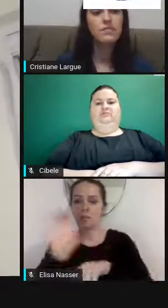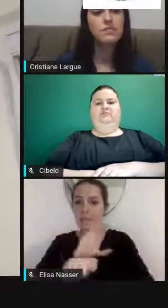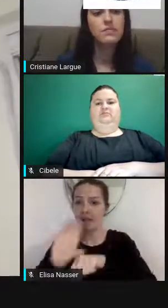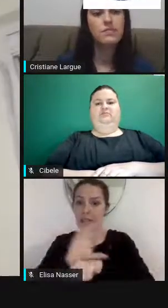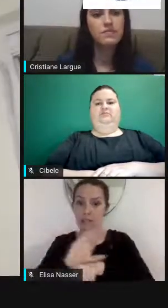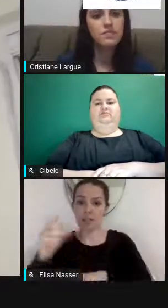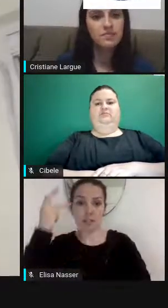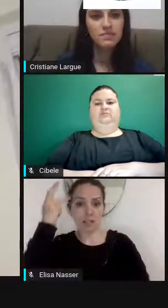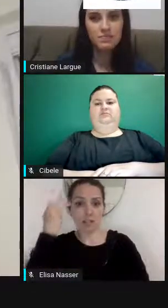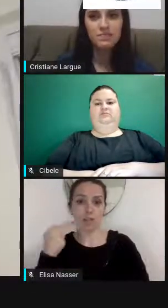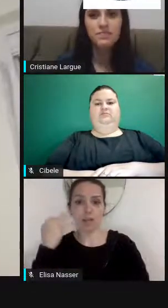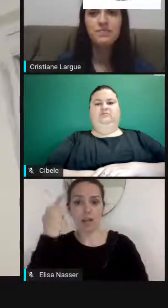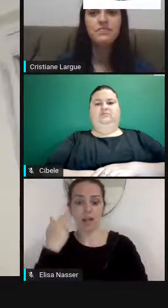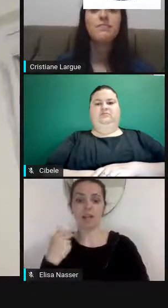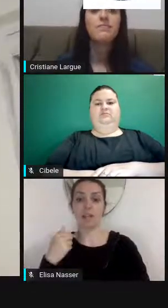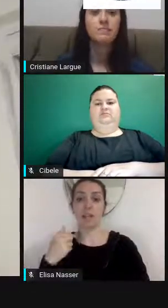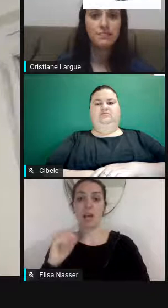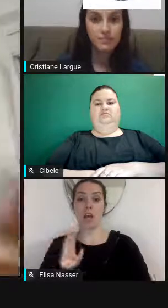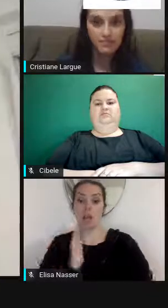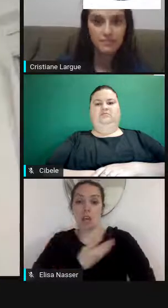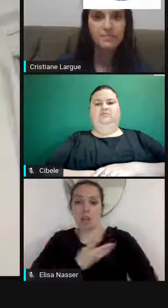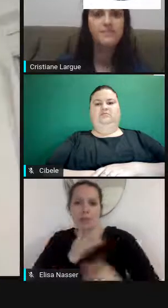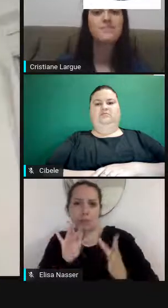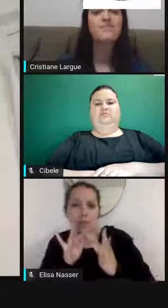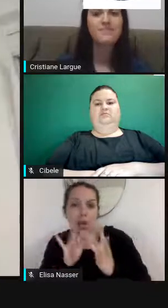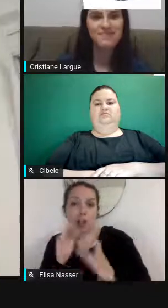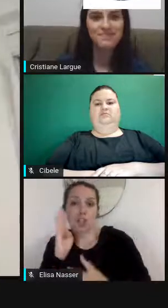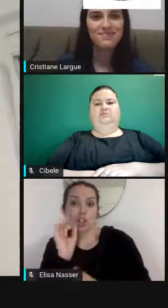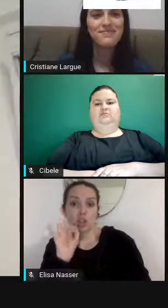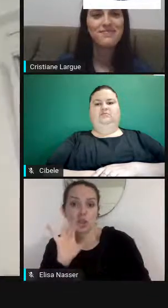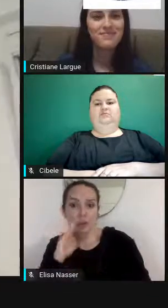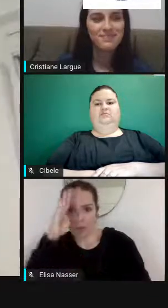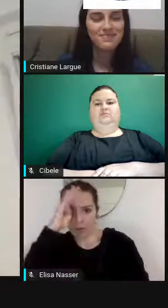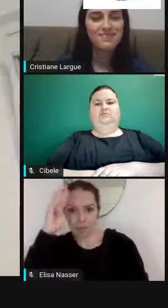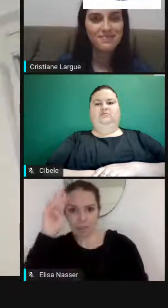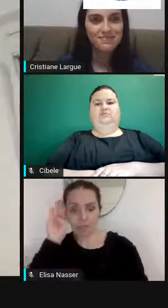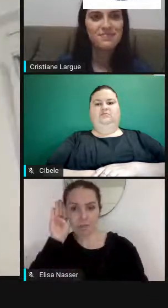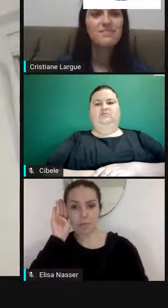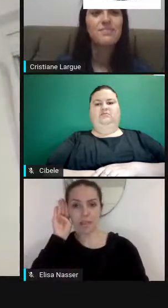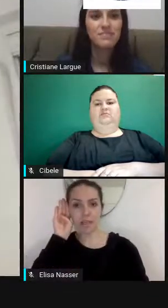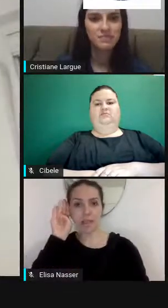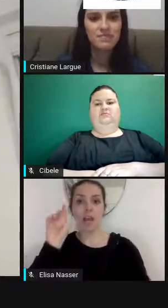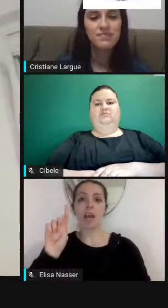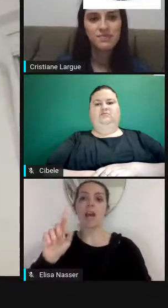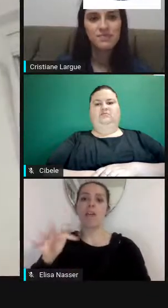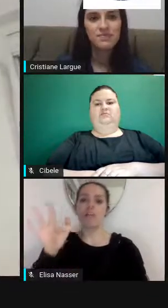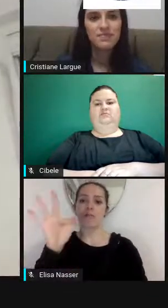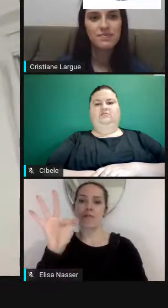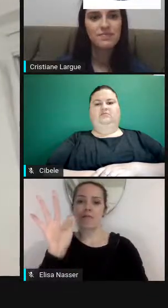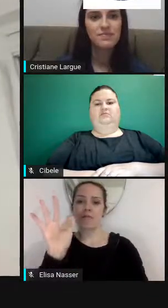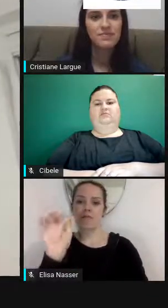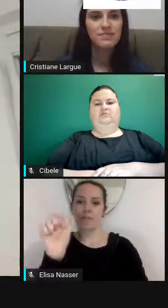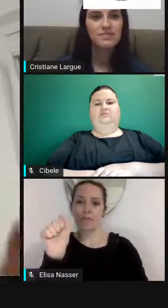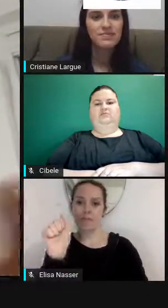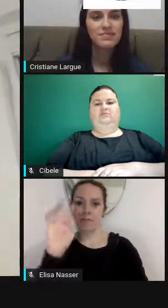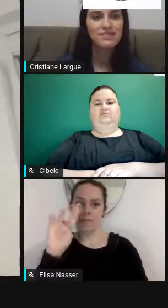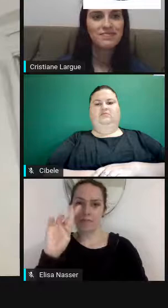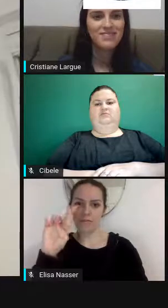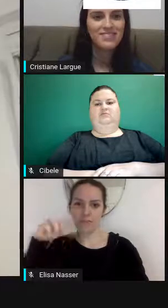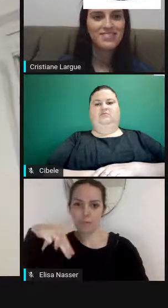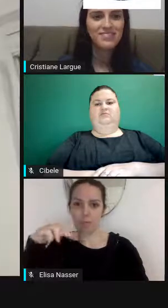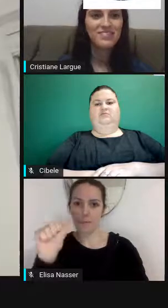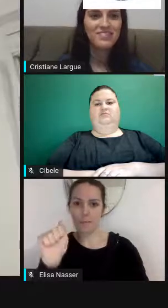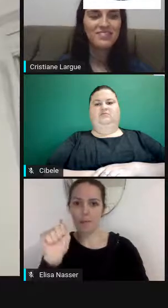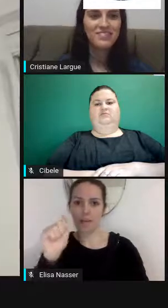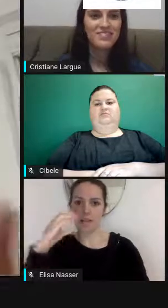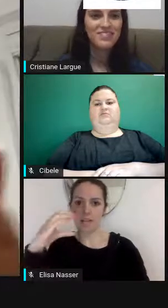outros profissionais vão tomando a nossa espaço né os farmacêuticos tomaram nosso espaço no laboratório eu fiz uma inclusive